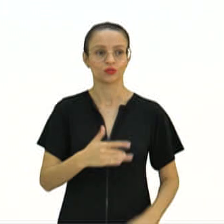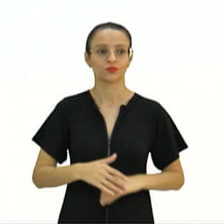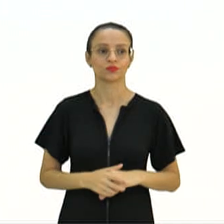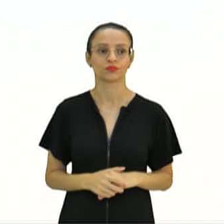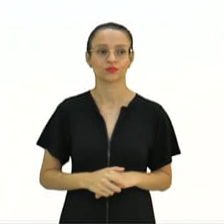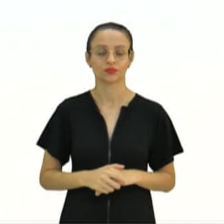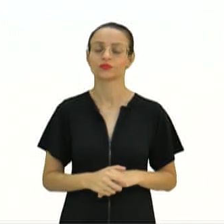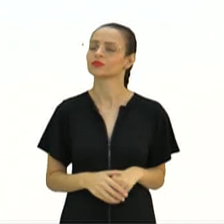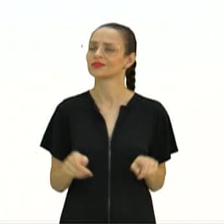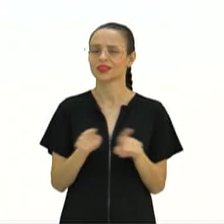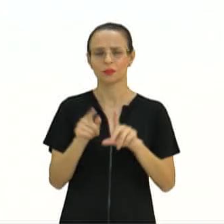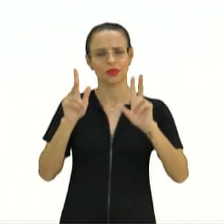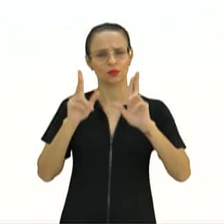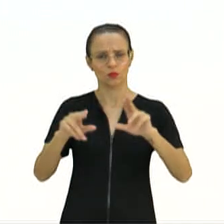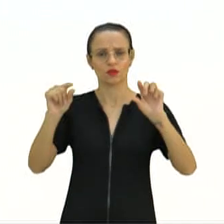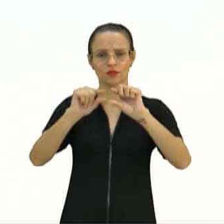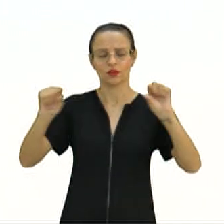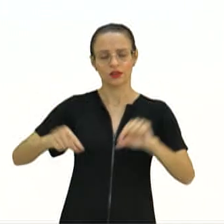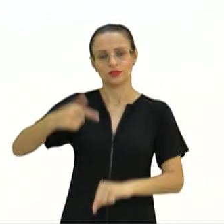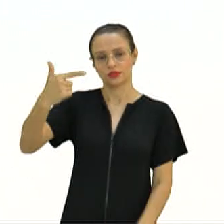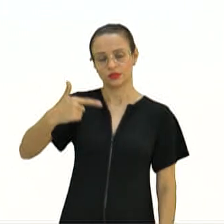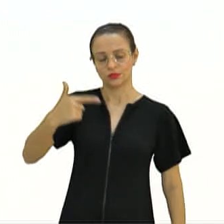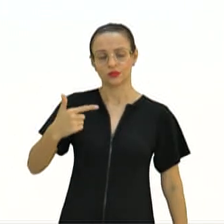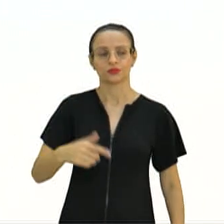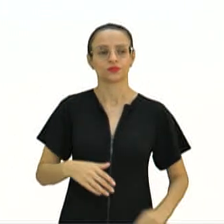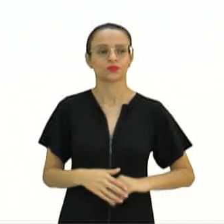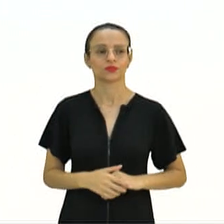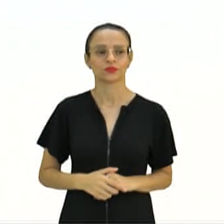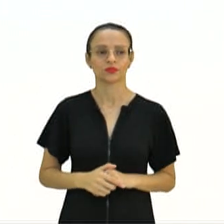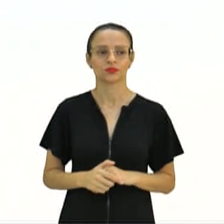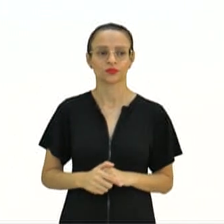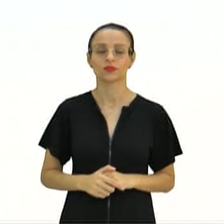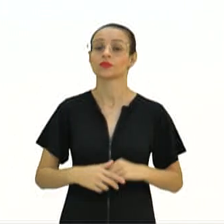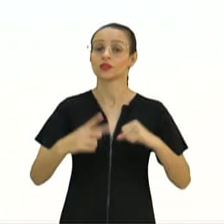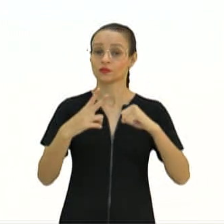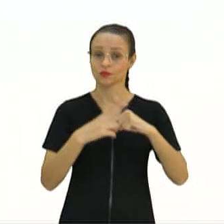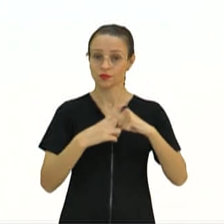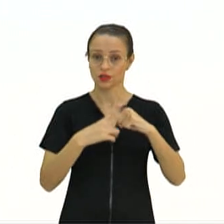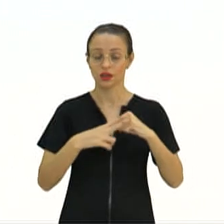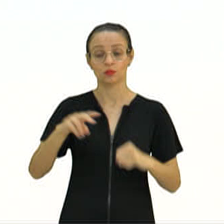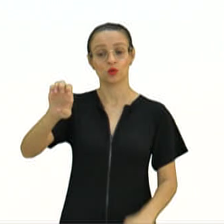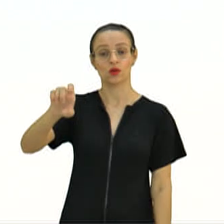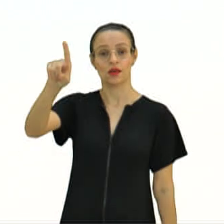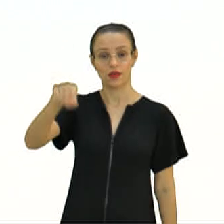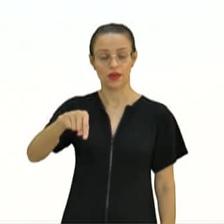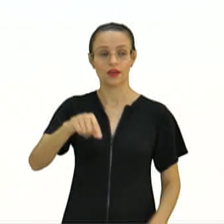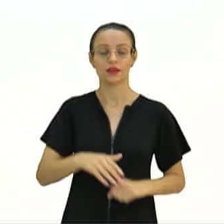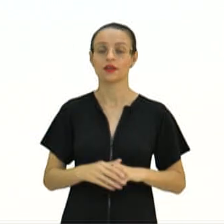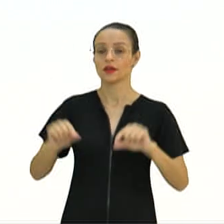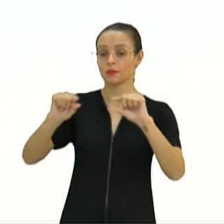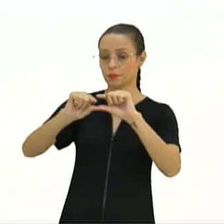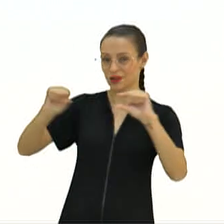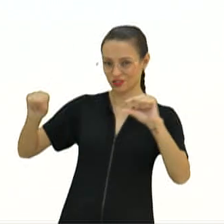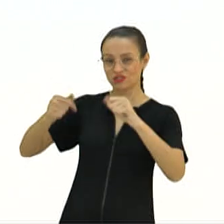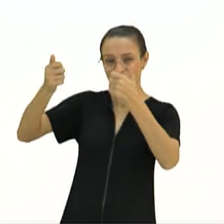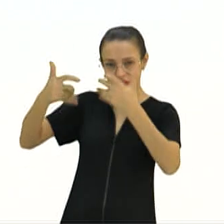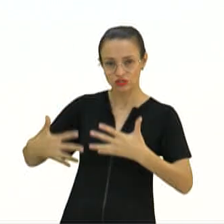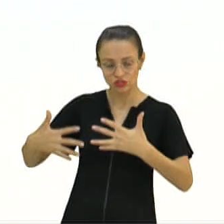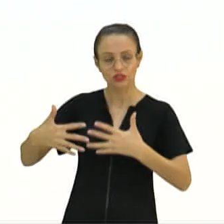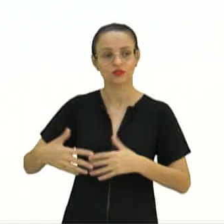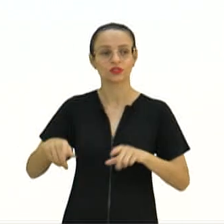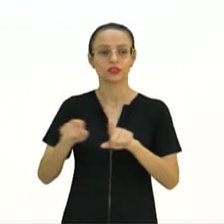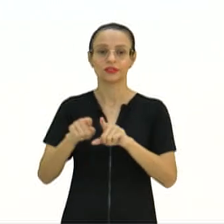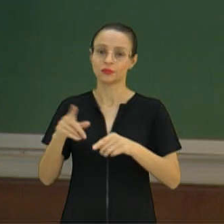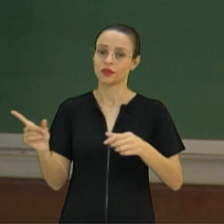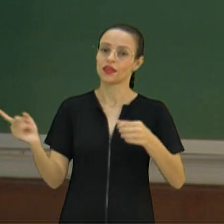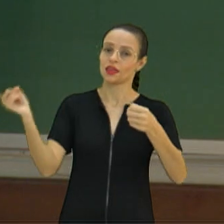Mesma construção ocorre no segundo enunciado. Nós temos o verbo, temos o predicativo necessário, que